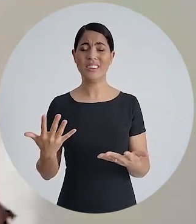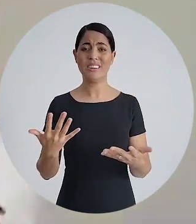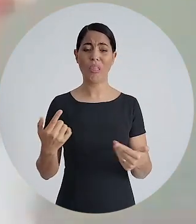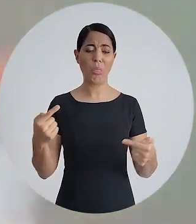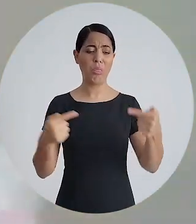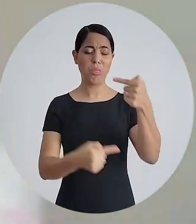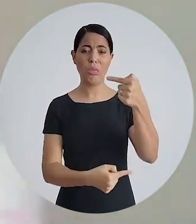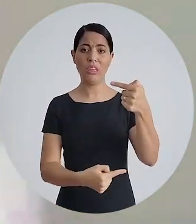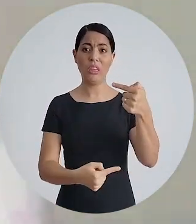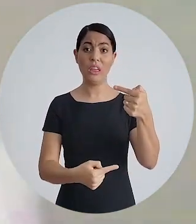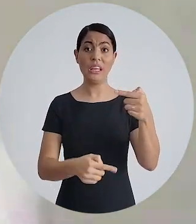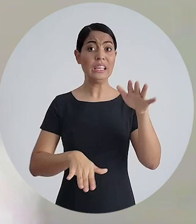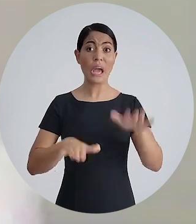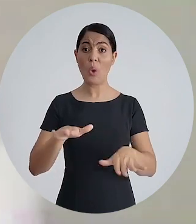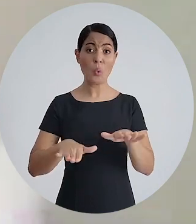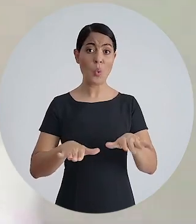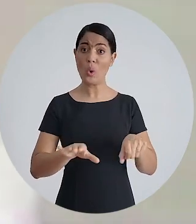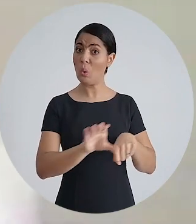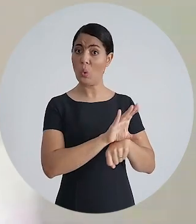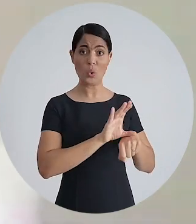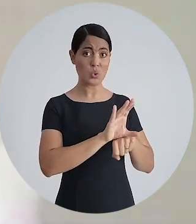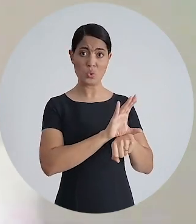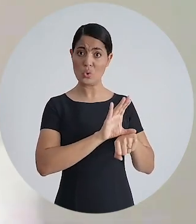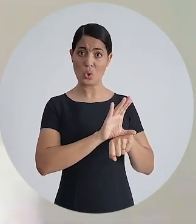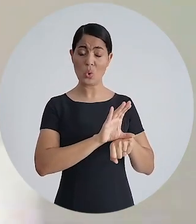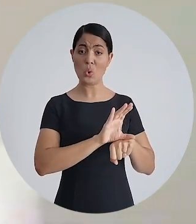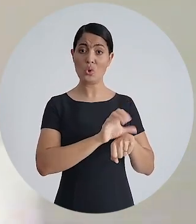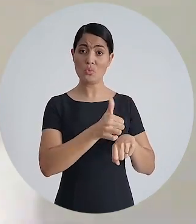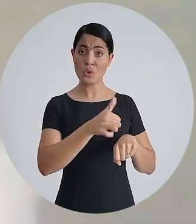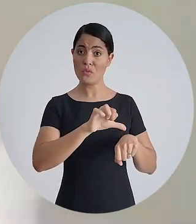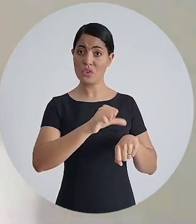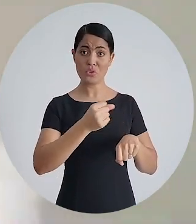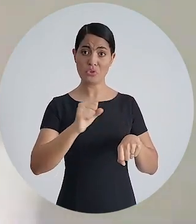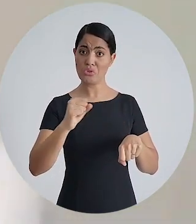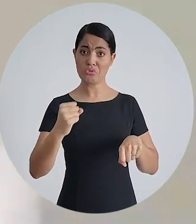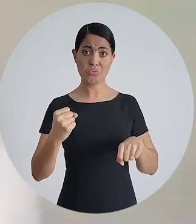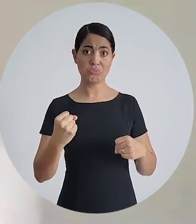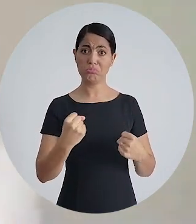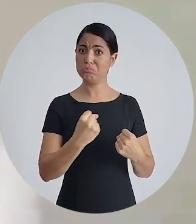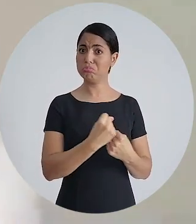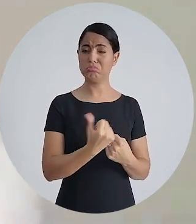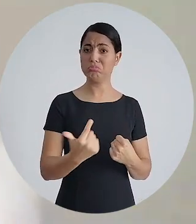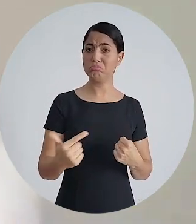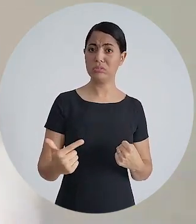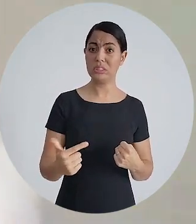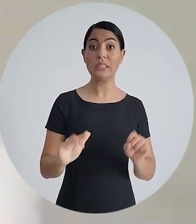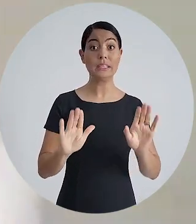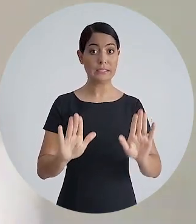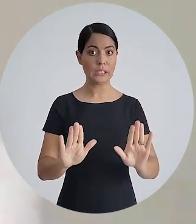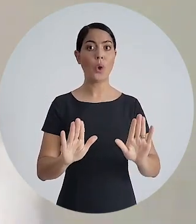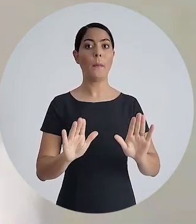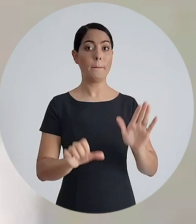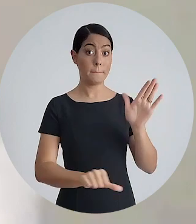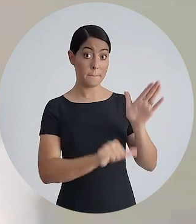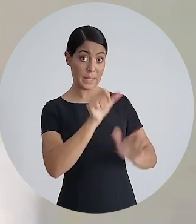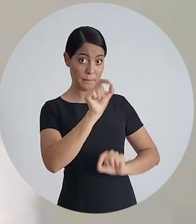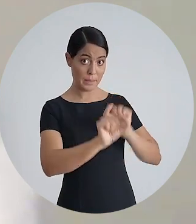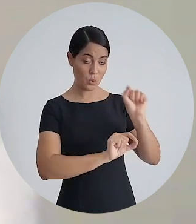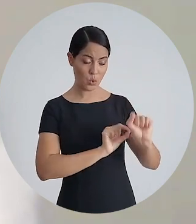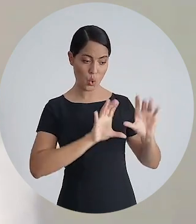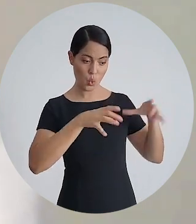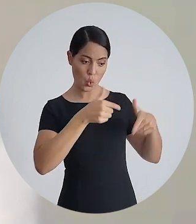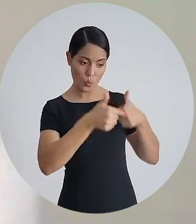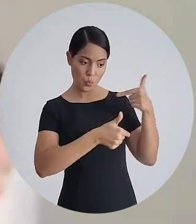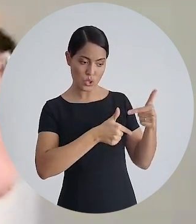foram amparadas pela Carta Constitucional de 88. Então, o objetivo do GT primeiro é